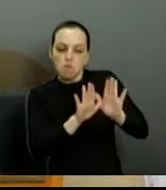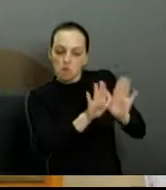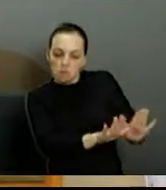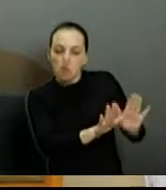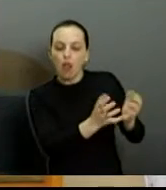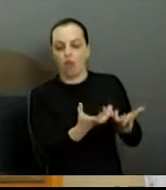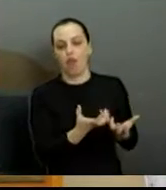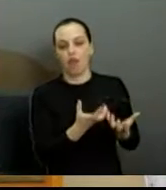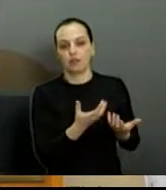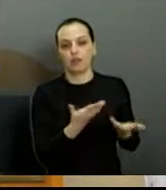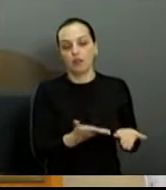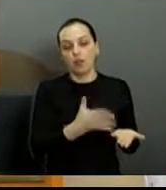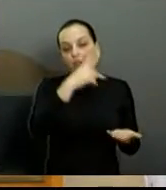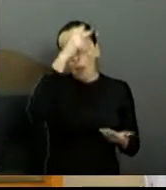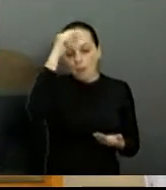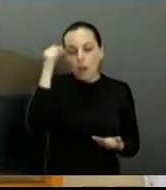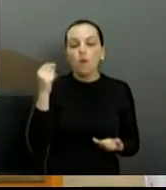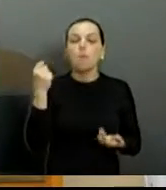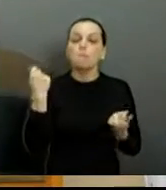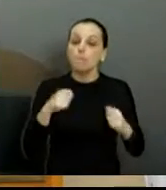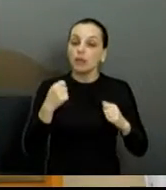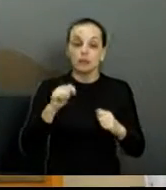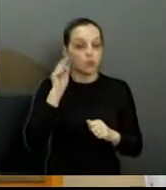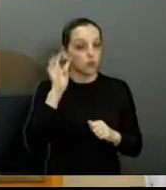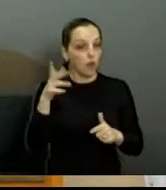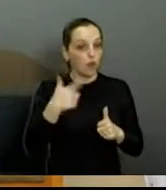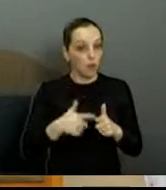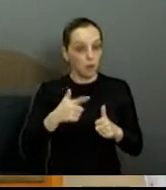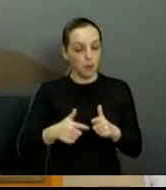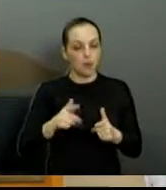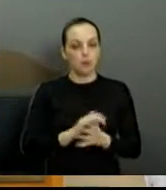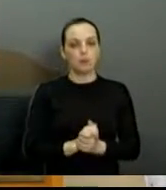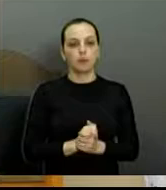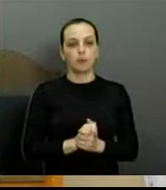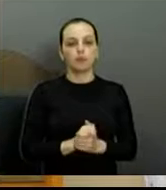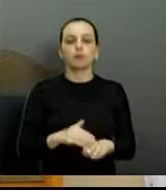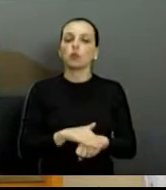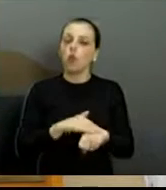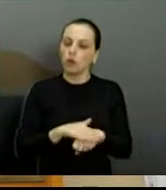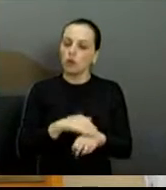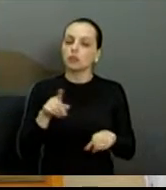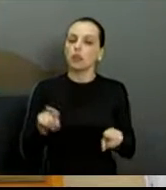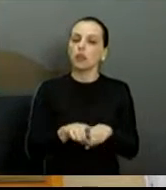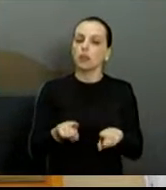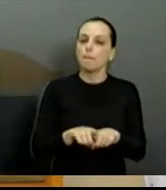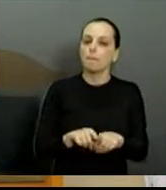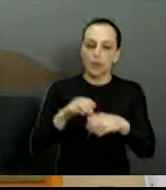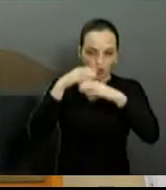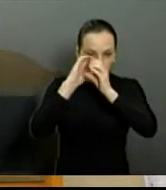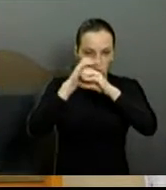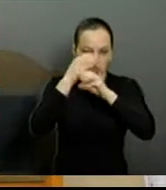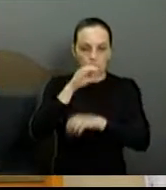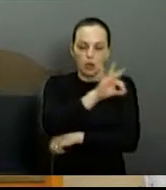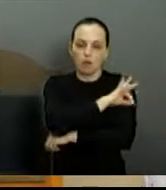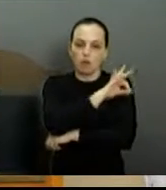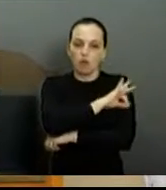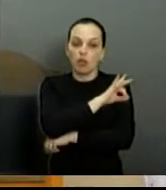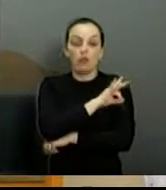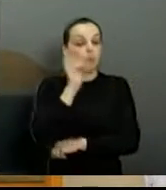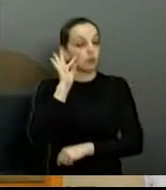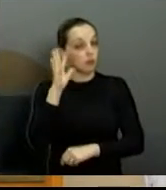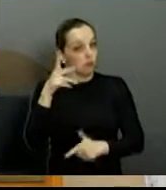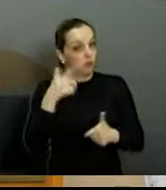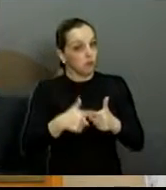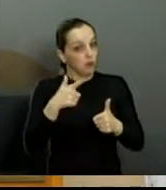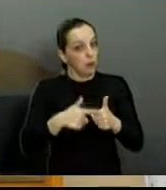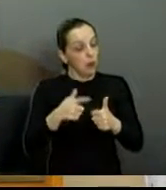tem que dar resultado e sair já falei com o executivo e com o engenheiro da prefeitura vai resolver isso aí e